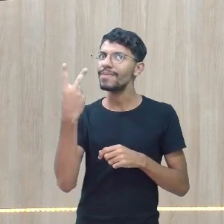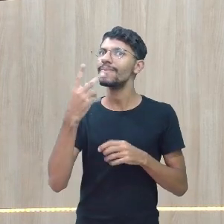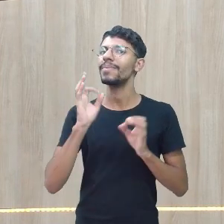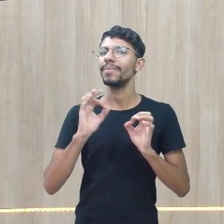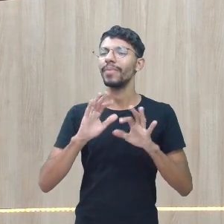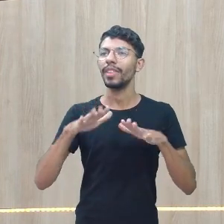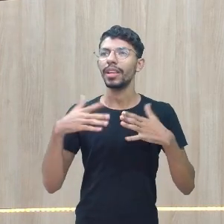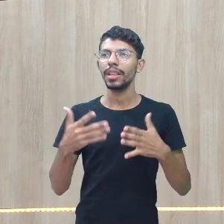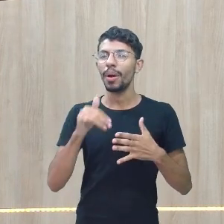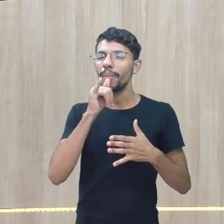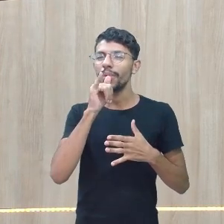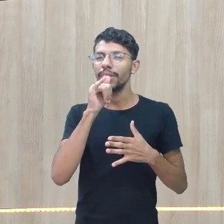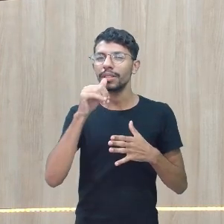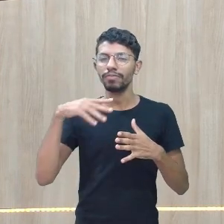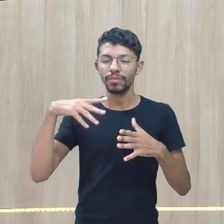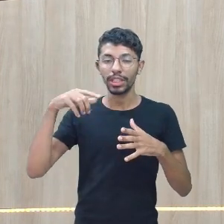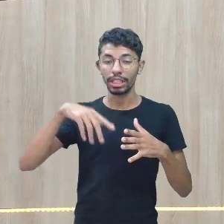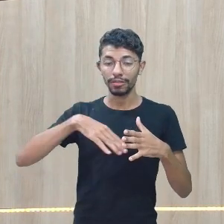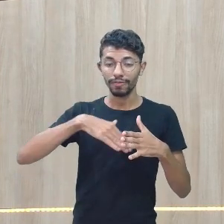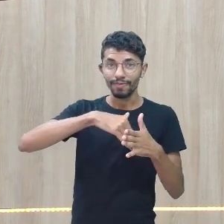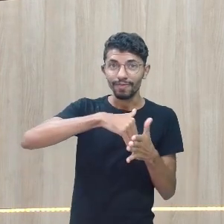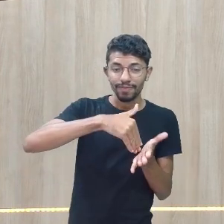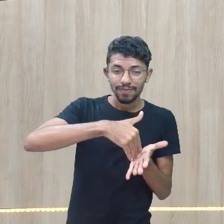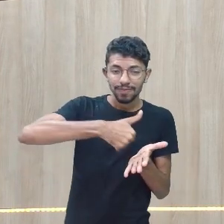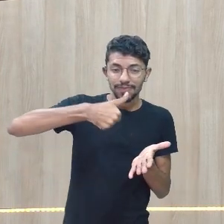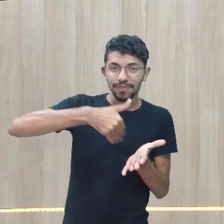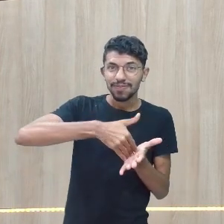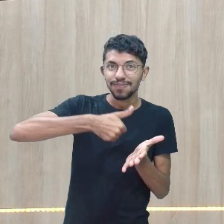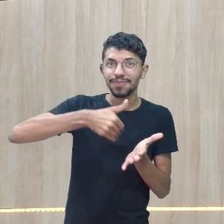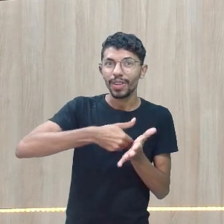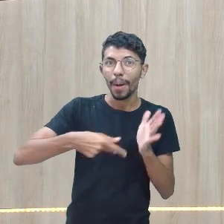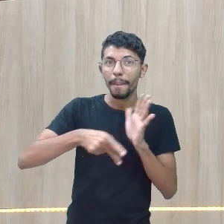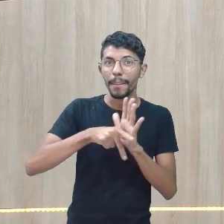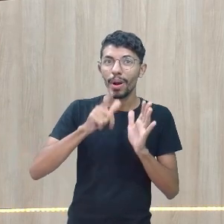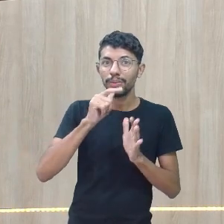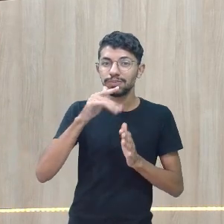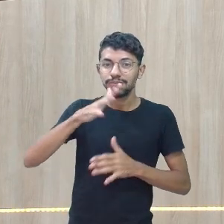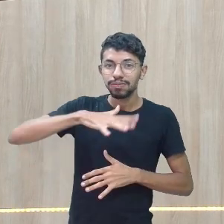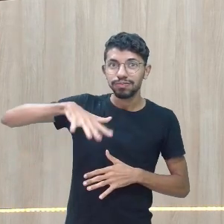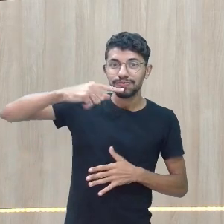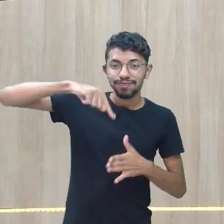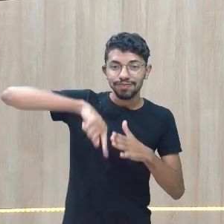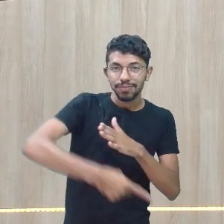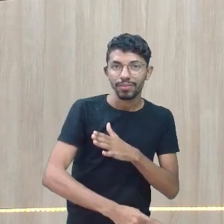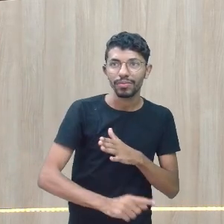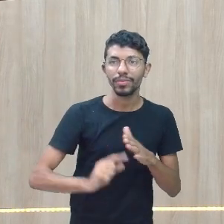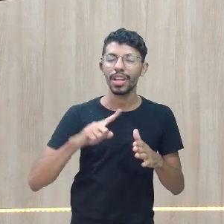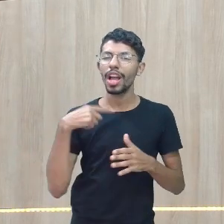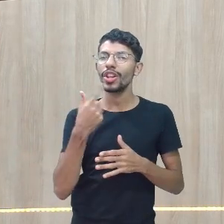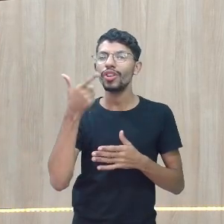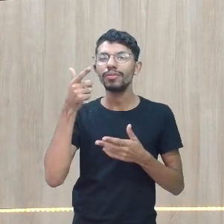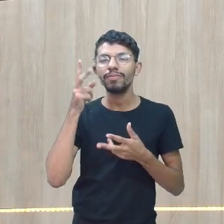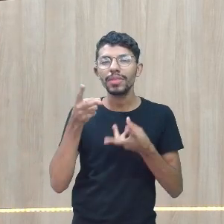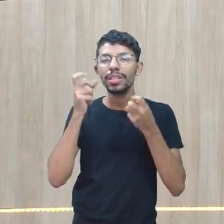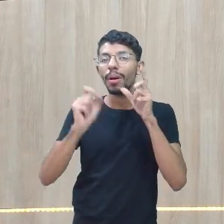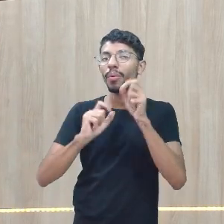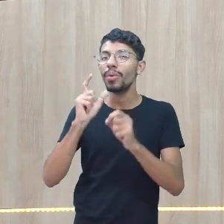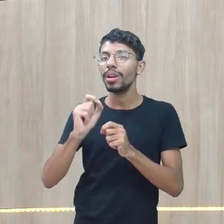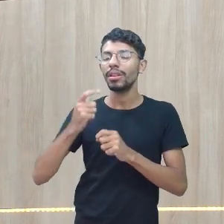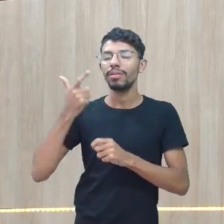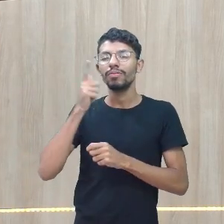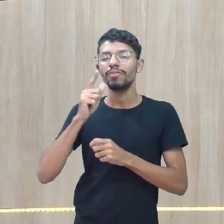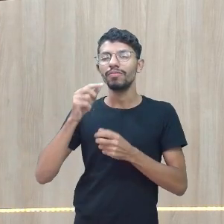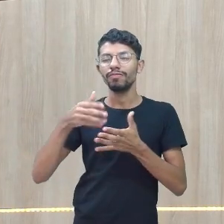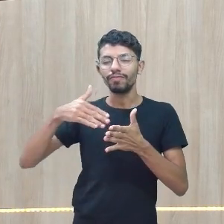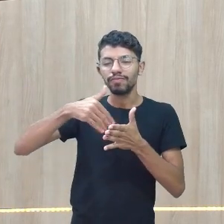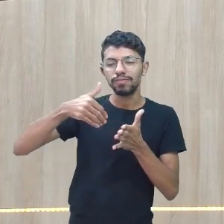extraído lá dos oceanos, das grandes plataformas, a gente vai ver o que é que a gente pode tirar, o que é que faz parte do nosso dia a dia, que